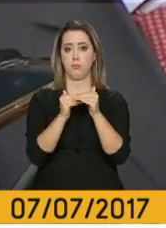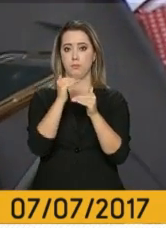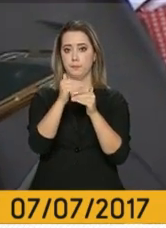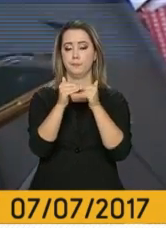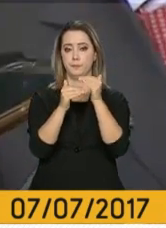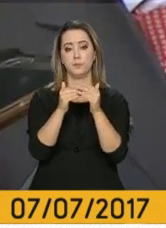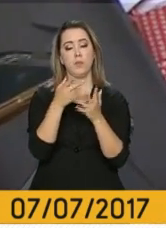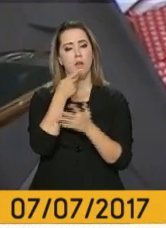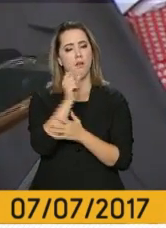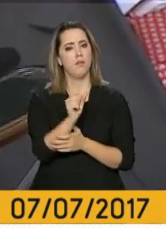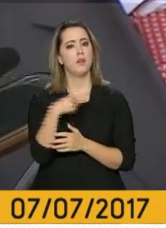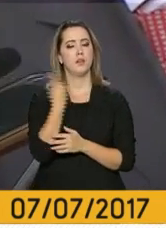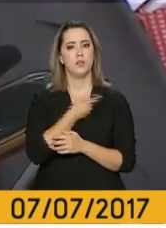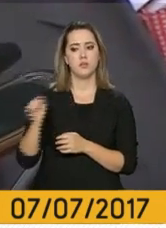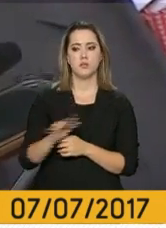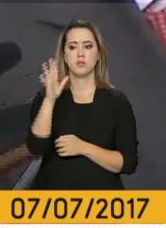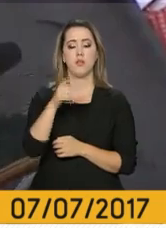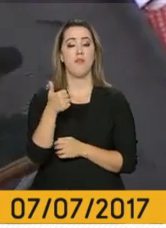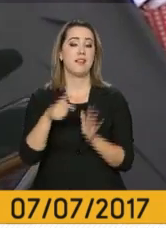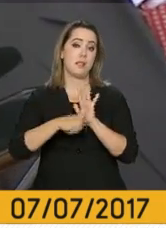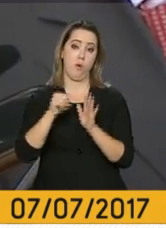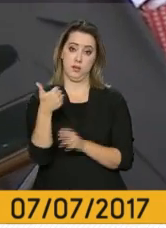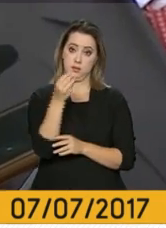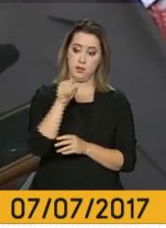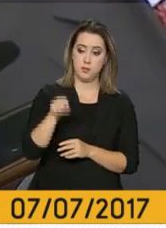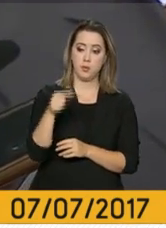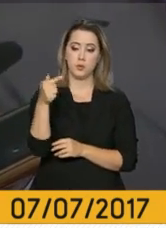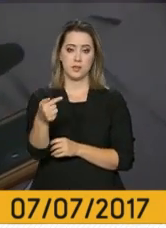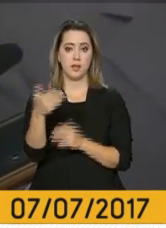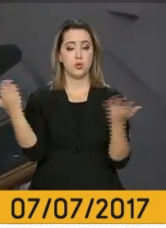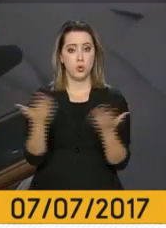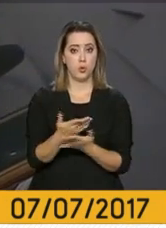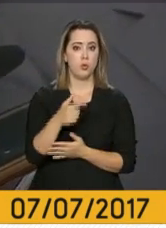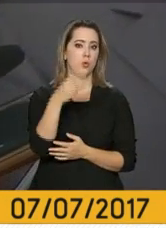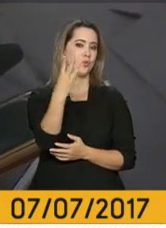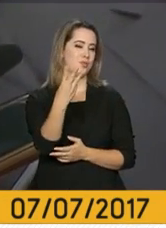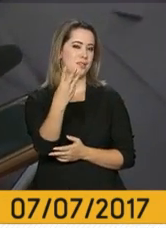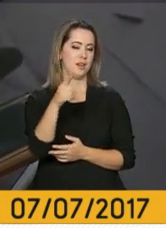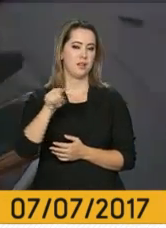E, enfim, disse que nós tínhamos uma inflação de 10,70, que hoje precisamente está em